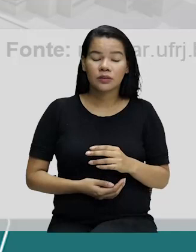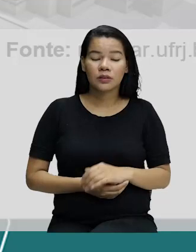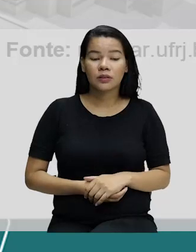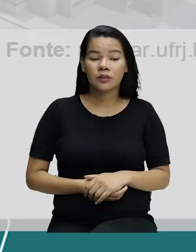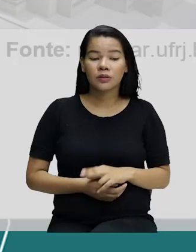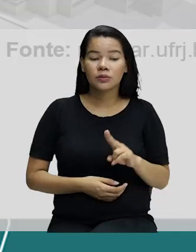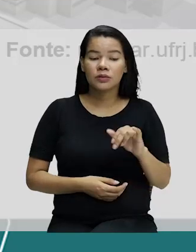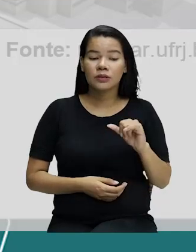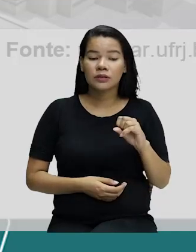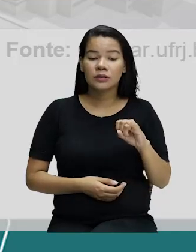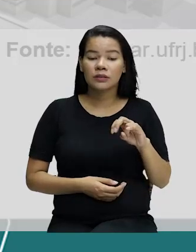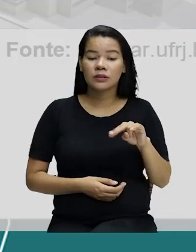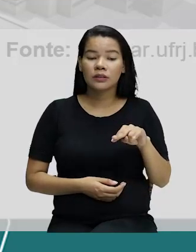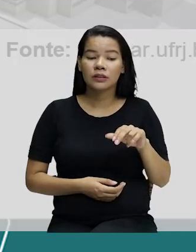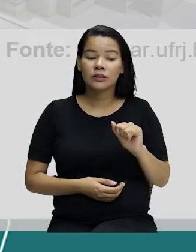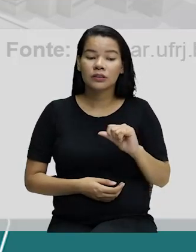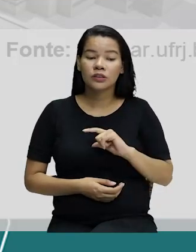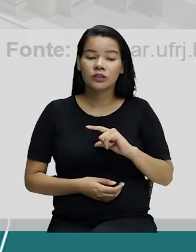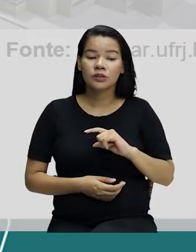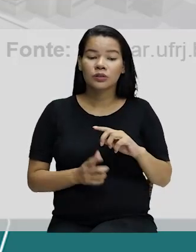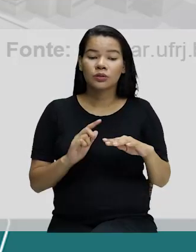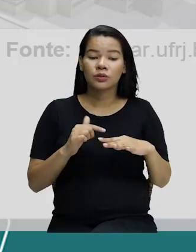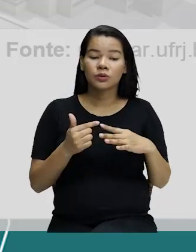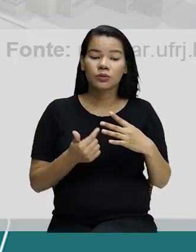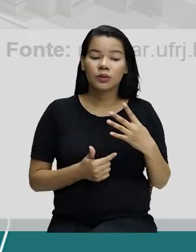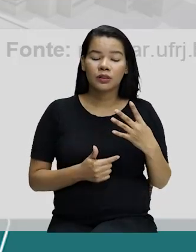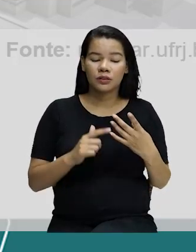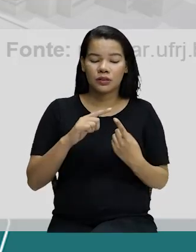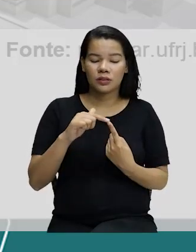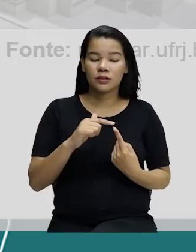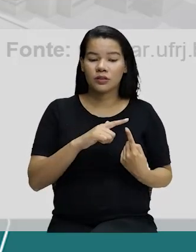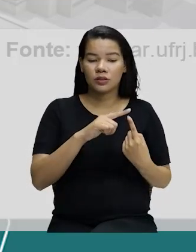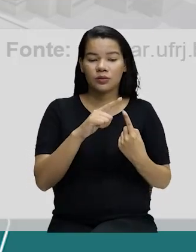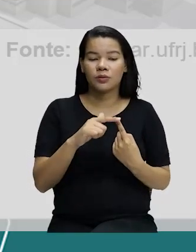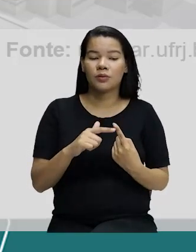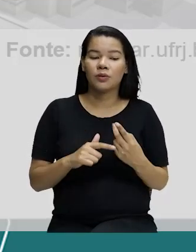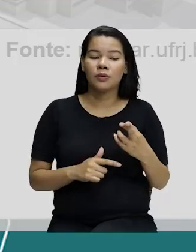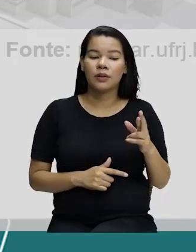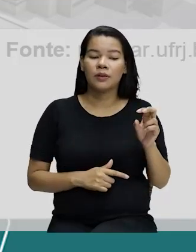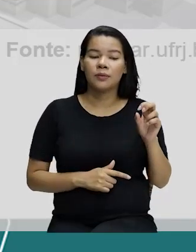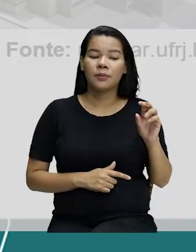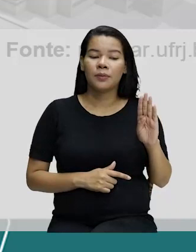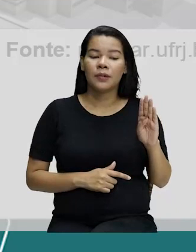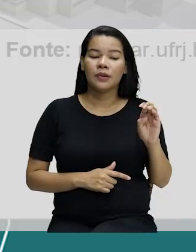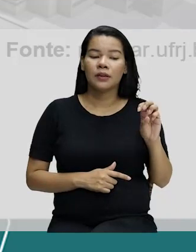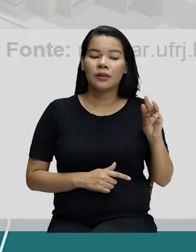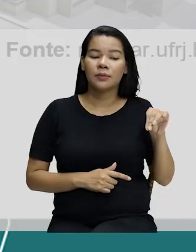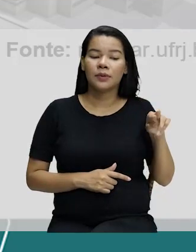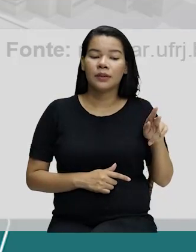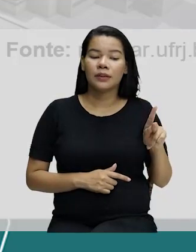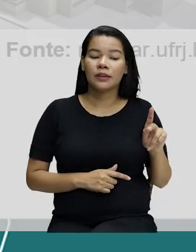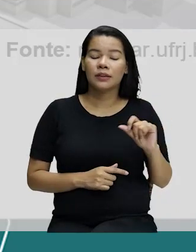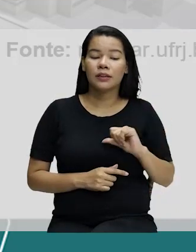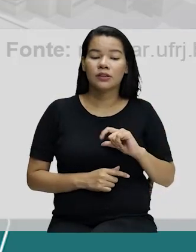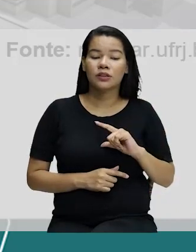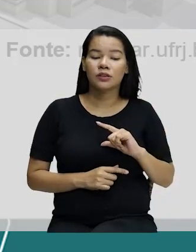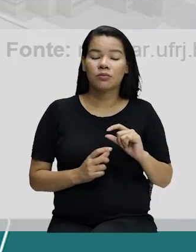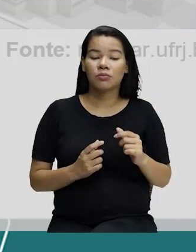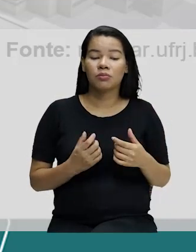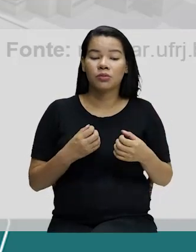Chernobyl era equipada com 4 reatores nucleares, né, desse tipo, né, o RBMK, certo? Que gerava uma capacidade de